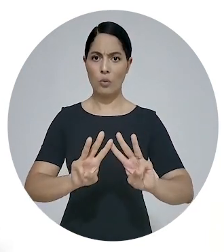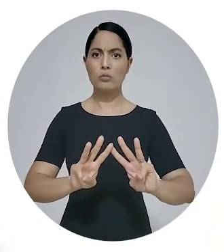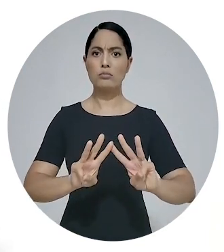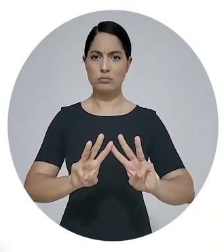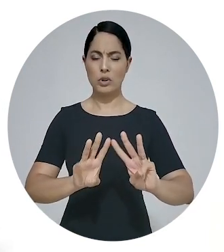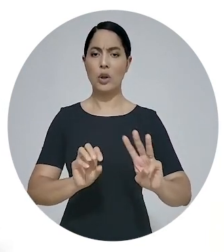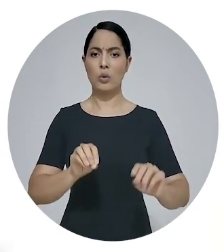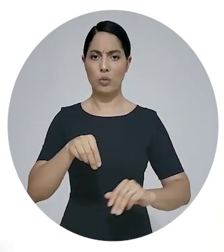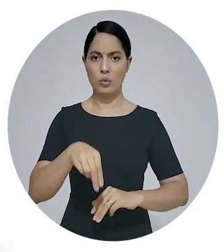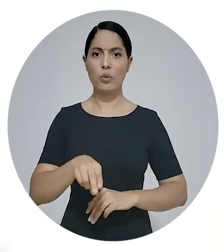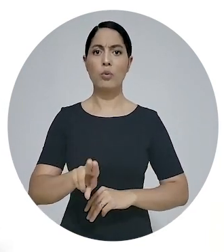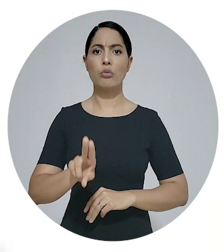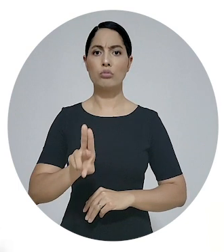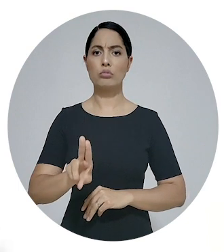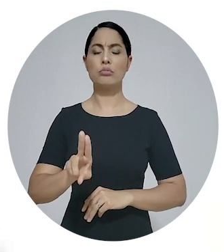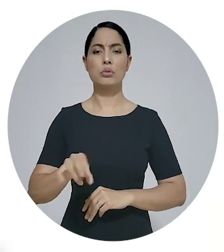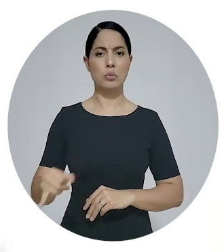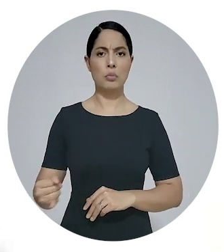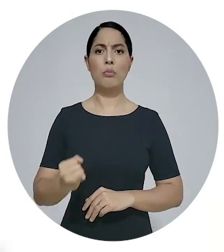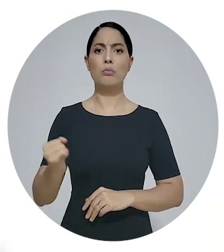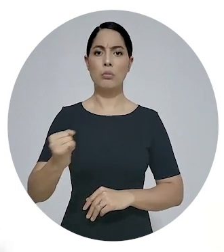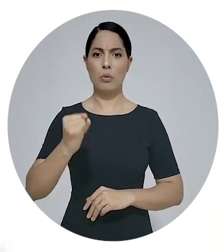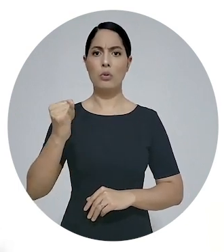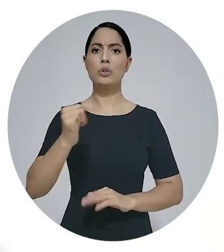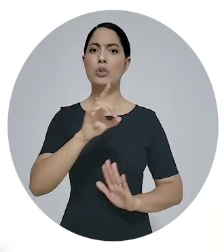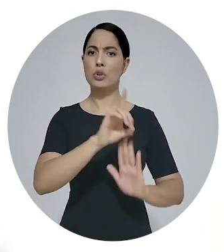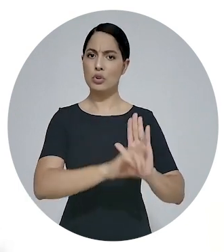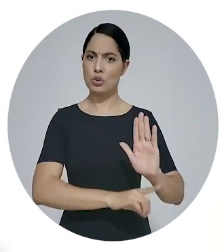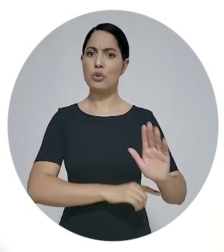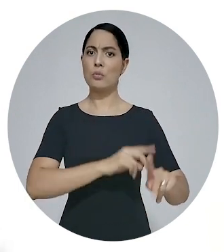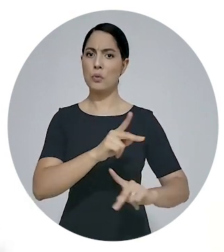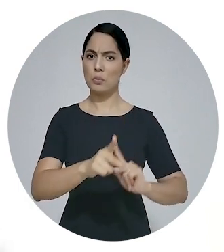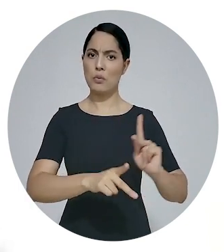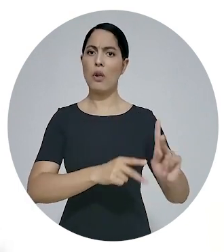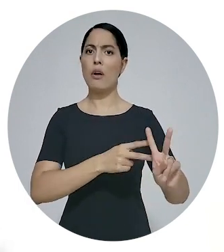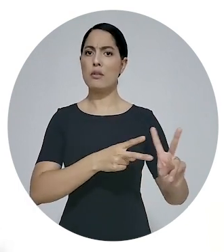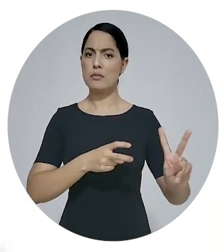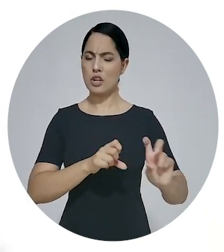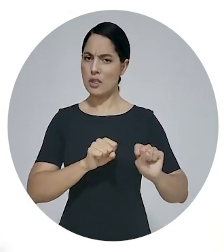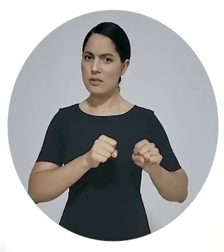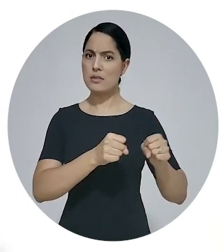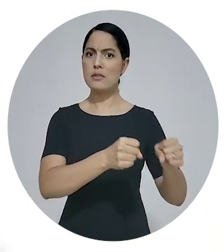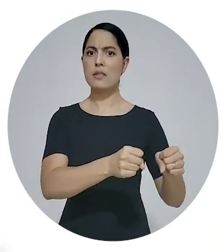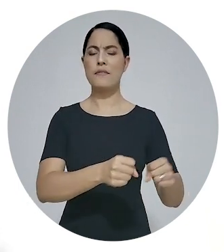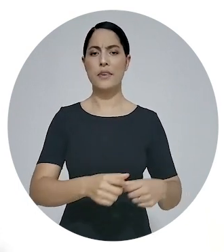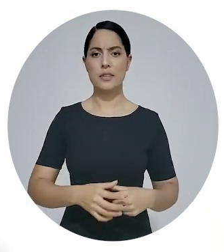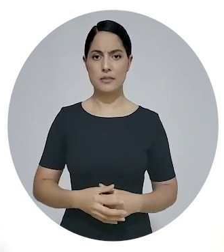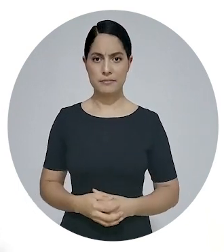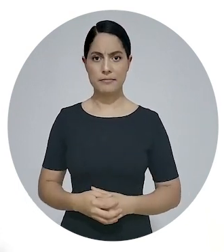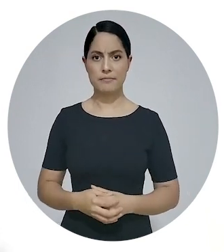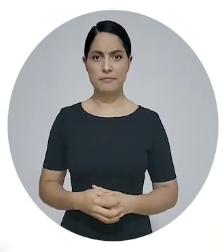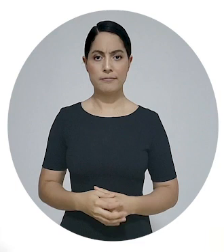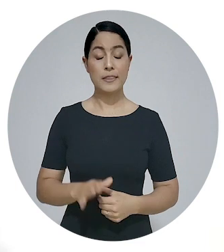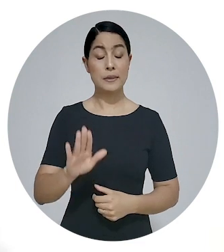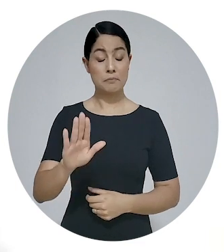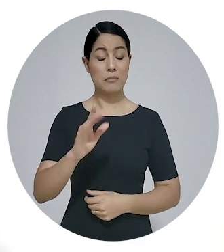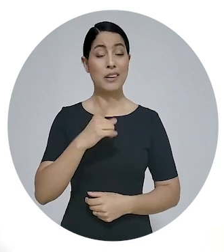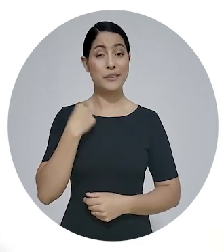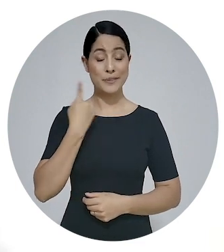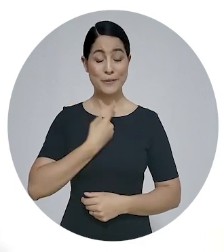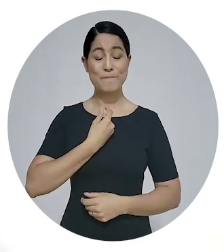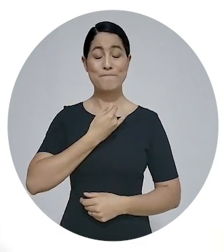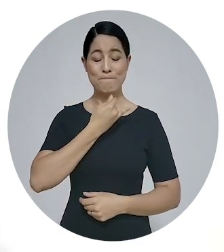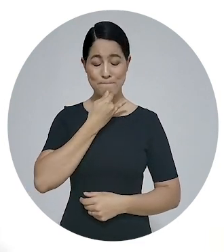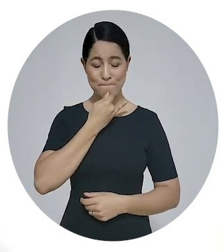Nações Unidas, de seus órgãos, relevantíssimos para a defesa dos direitos dos povos indígenas. Não